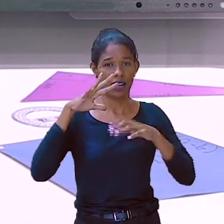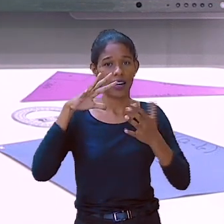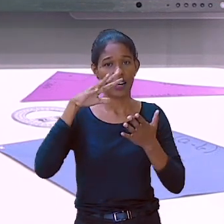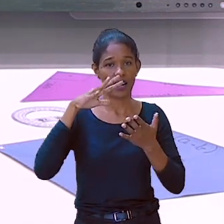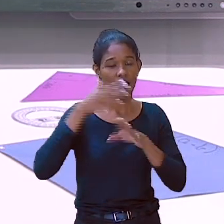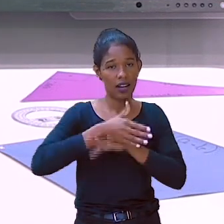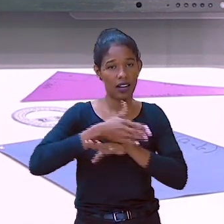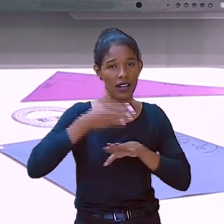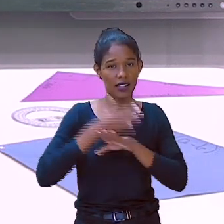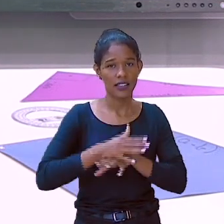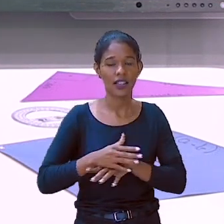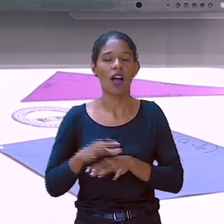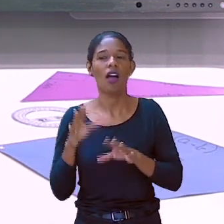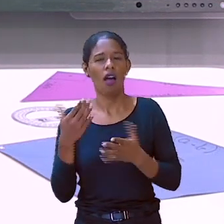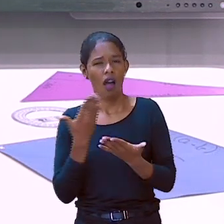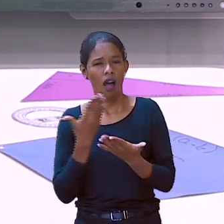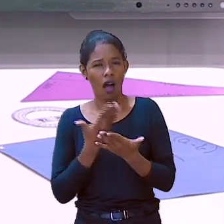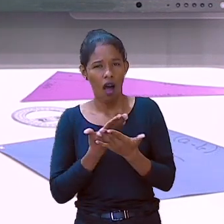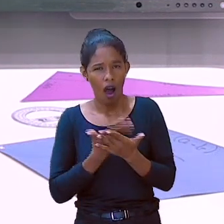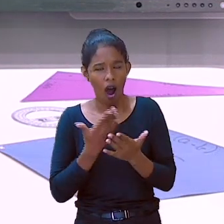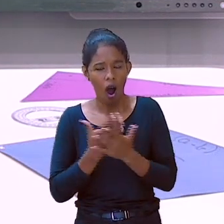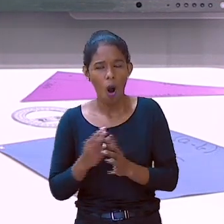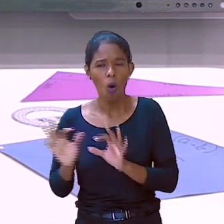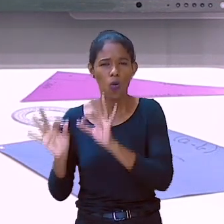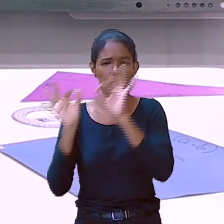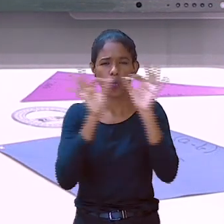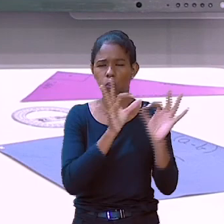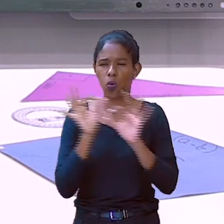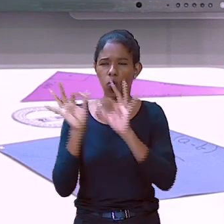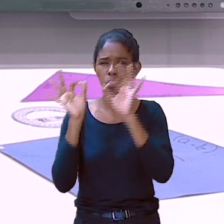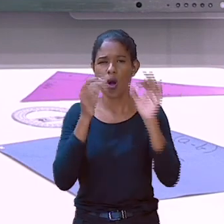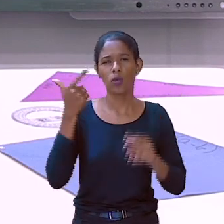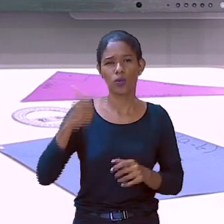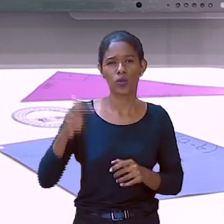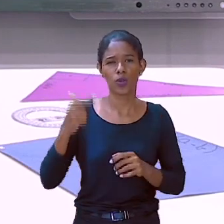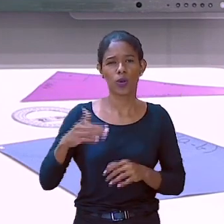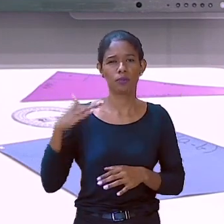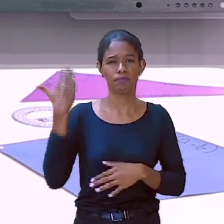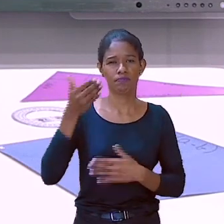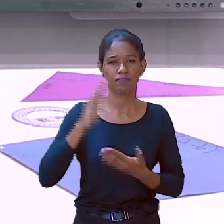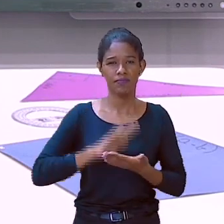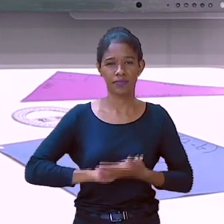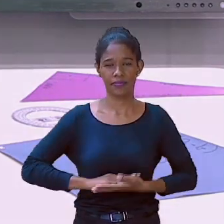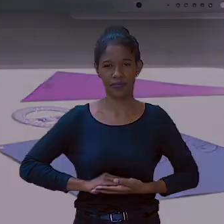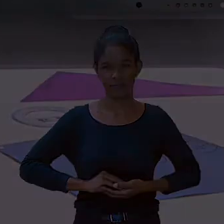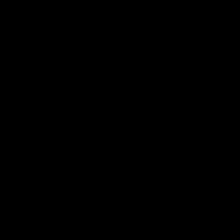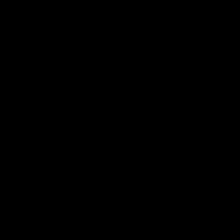aula novamente, faça os exercícios e poste para o seu professor. Até a próxima!